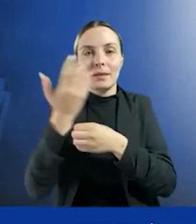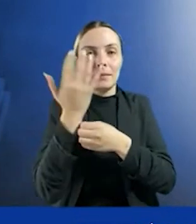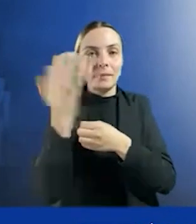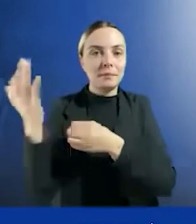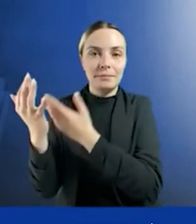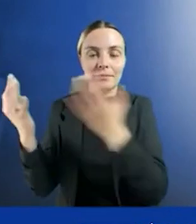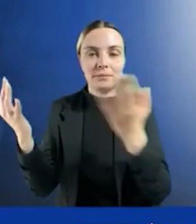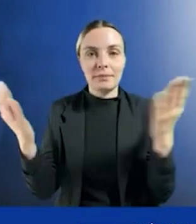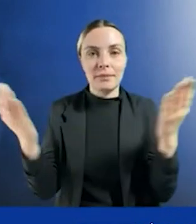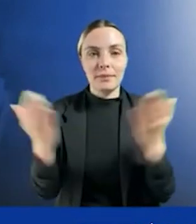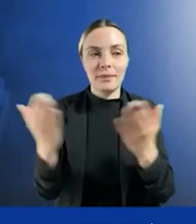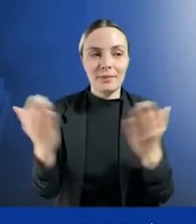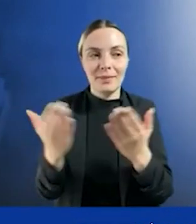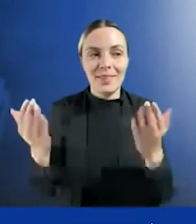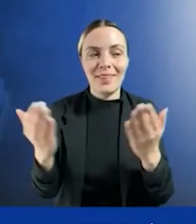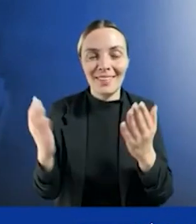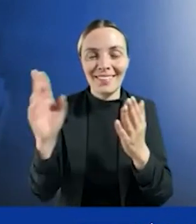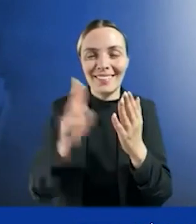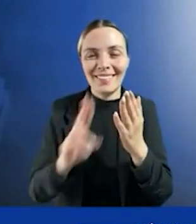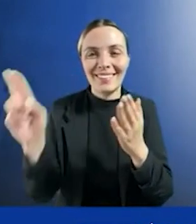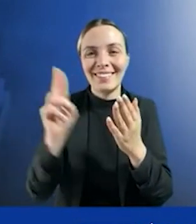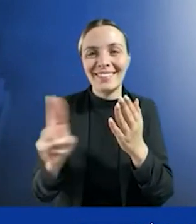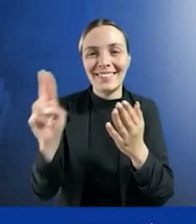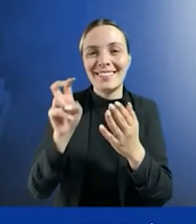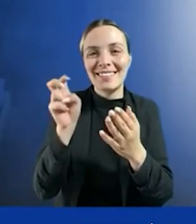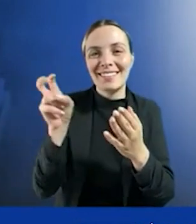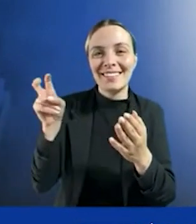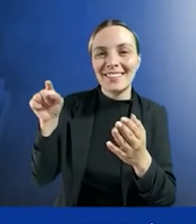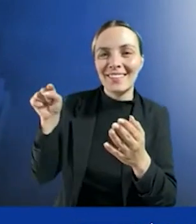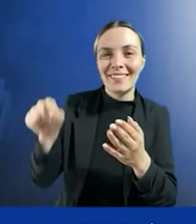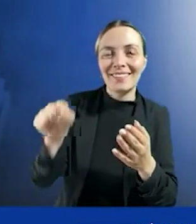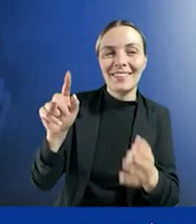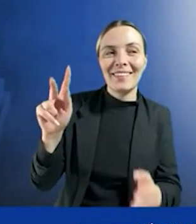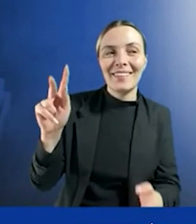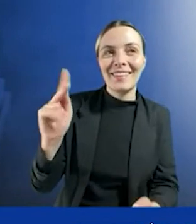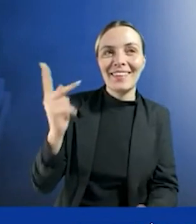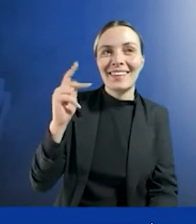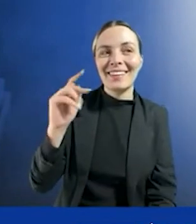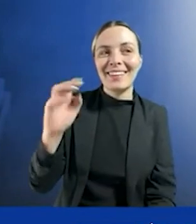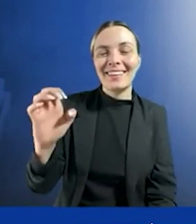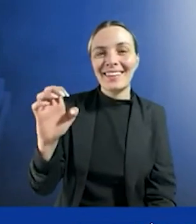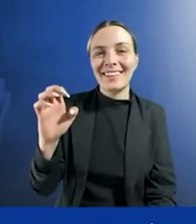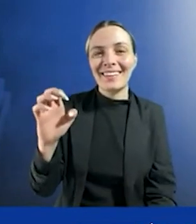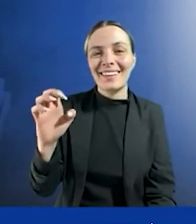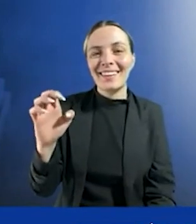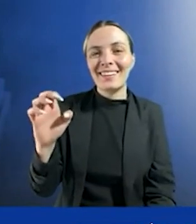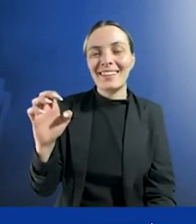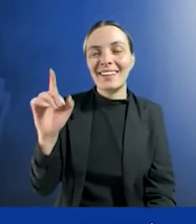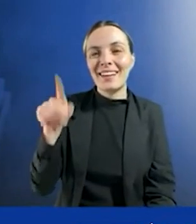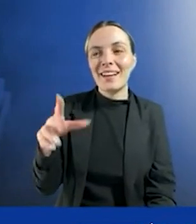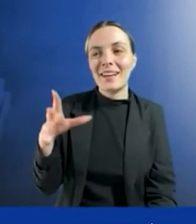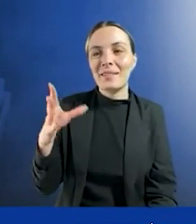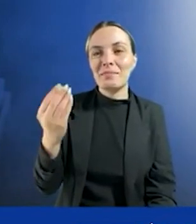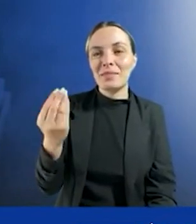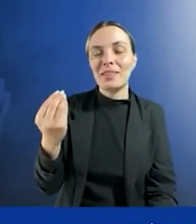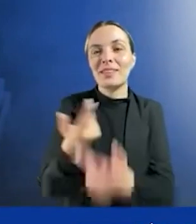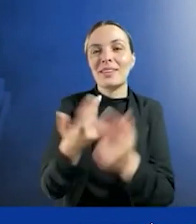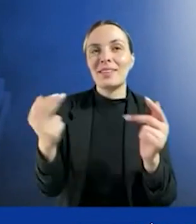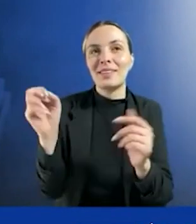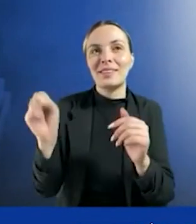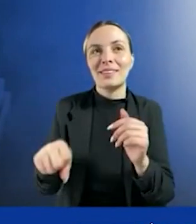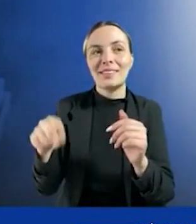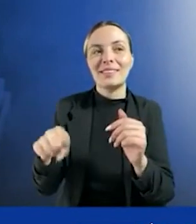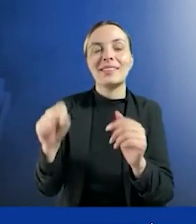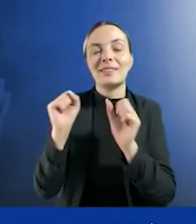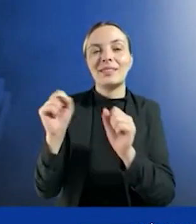Atualmente, nós utilizamos 5 bi de hectares para agricultura em nível global. Eu acho que isso é muito. Se nós utilizarmos as terras do